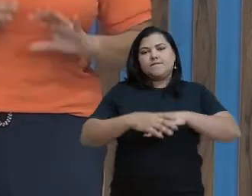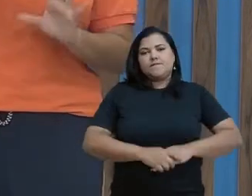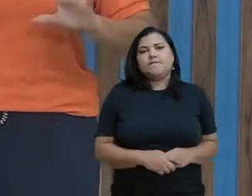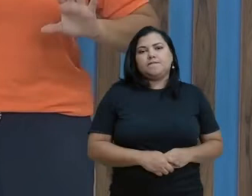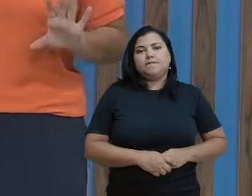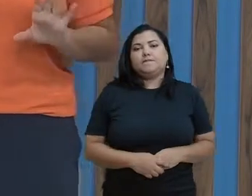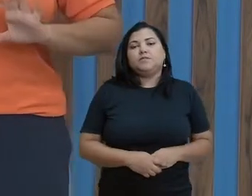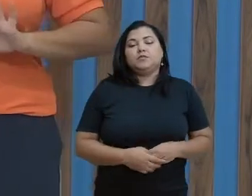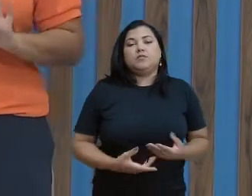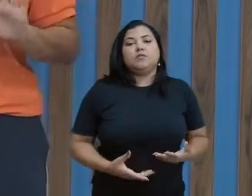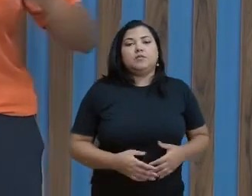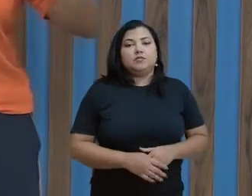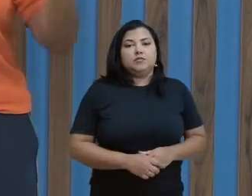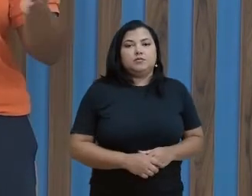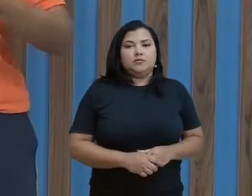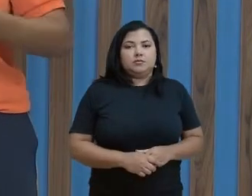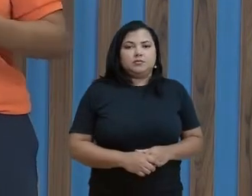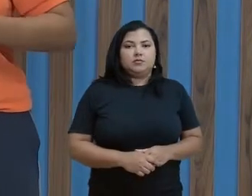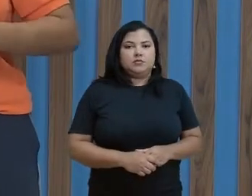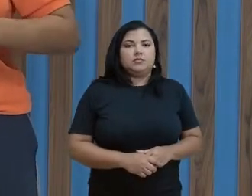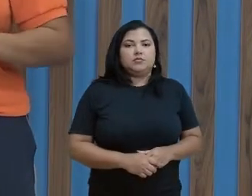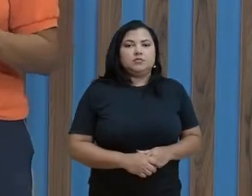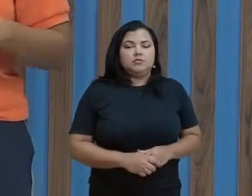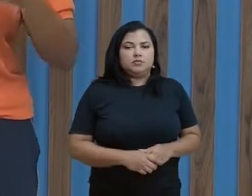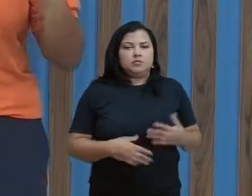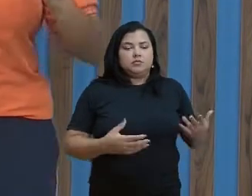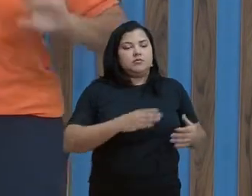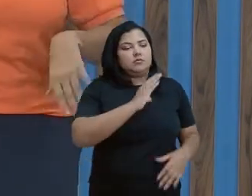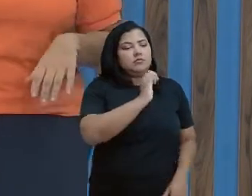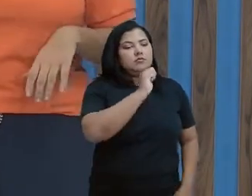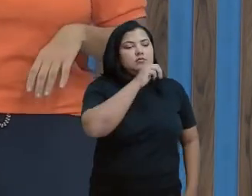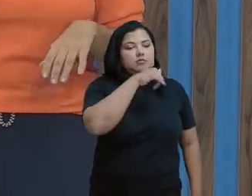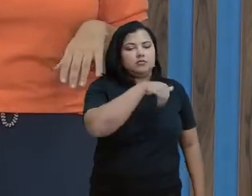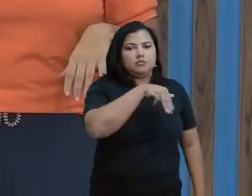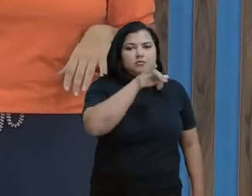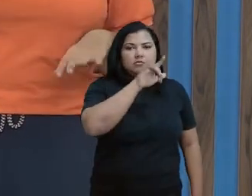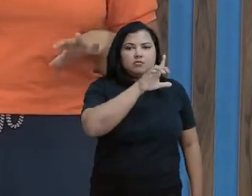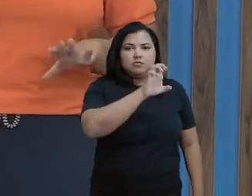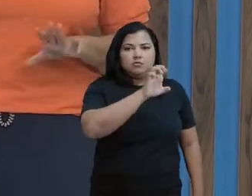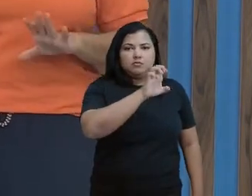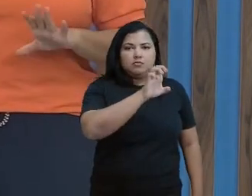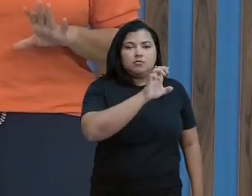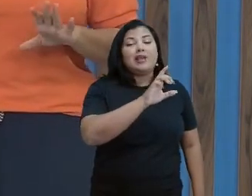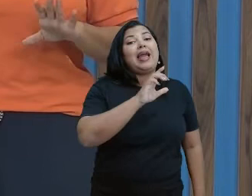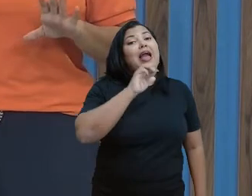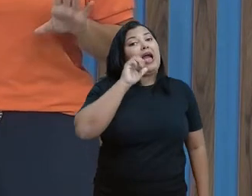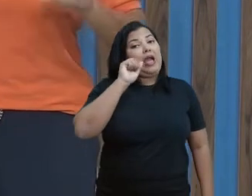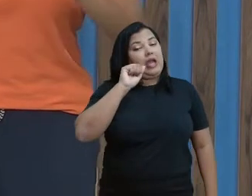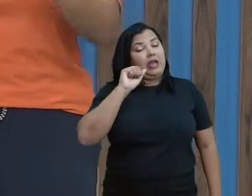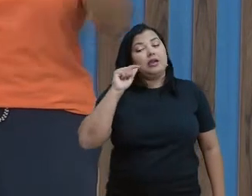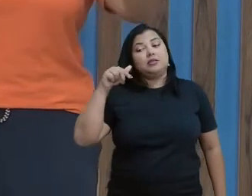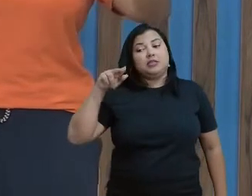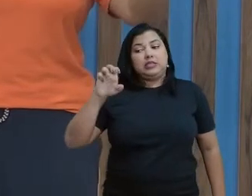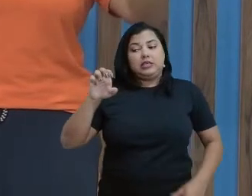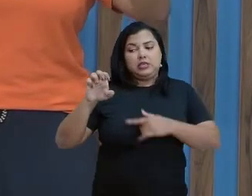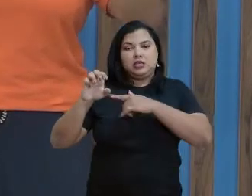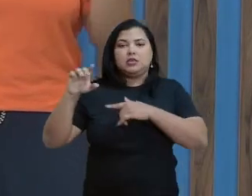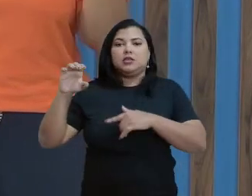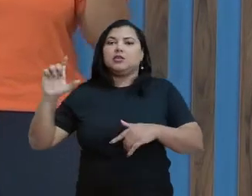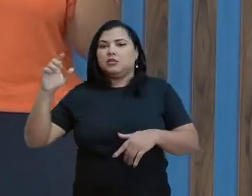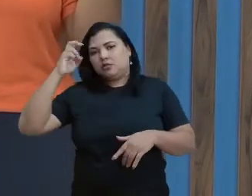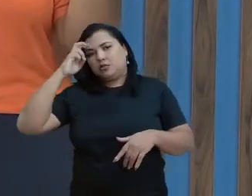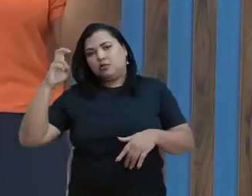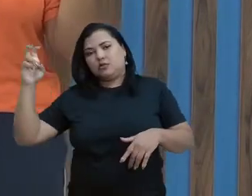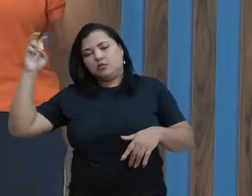Camille, a que é inteligente, sei lá, saiu ontem. Então, eu tenho